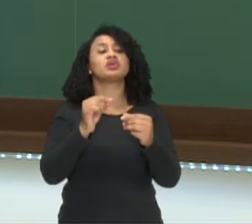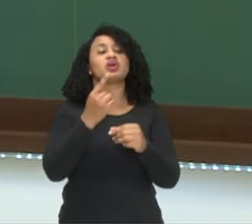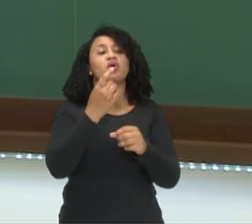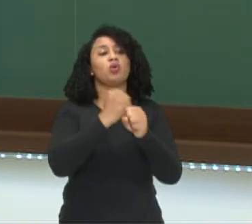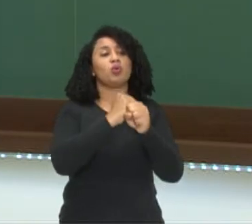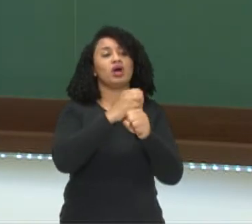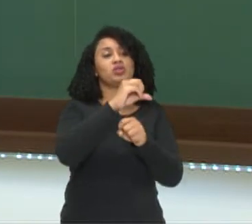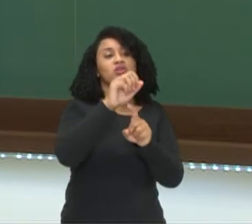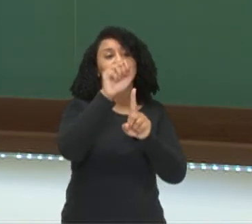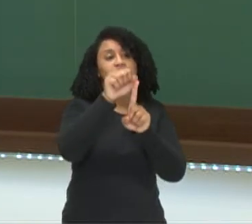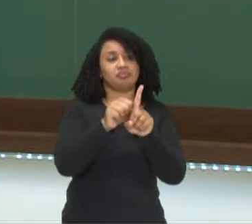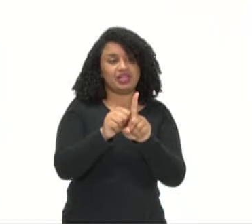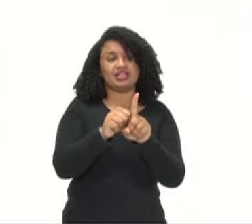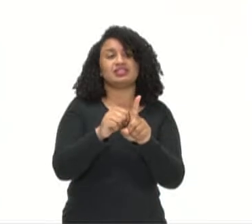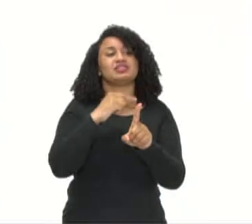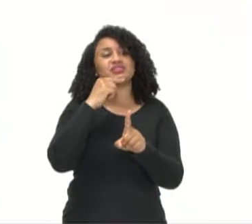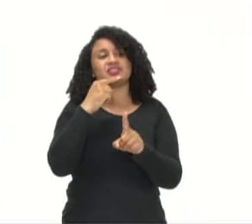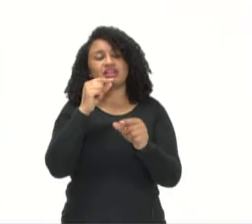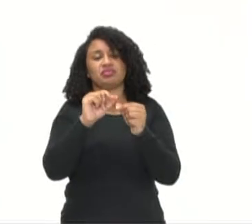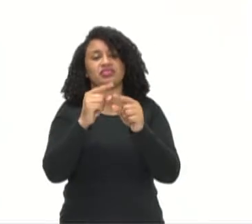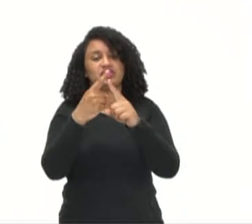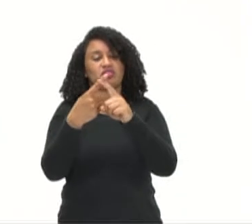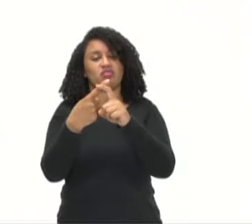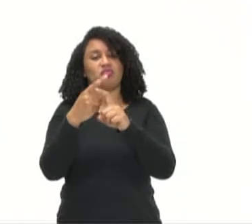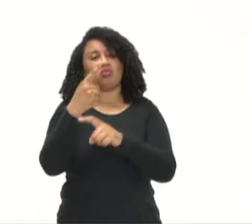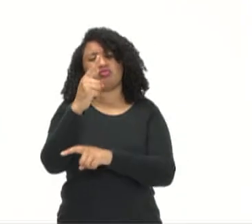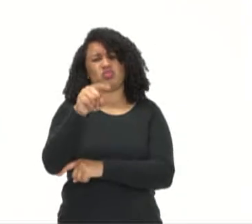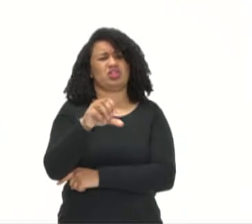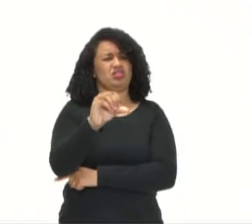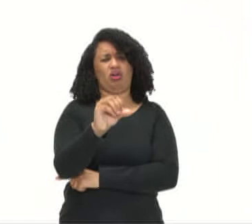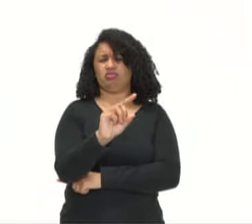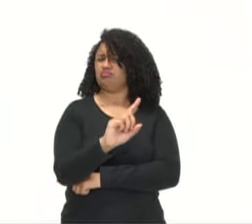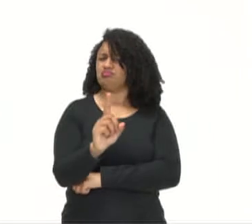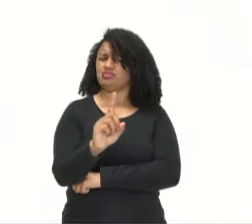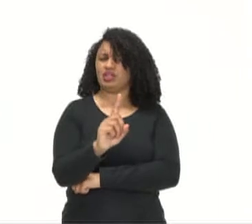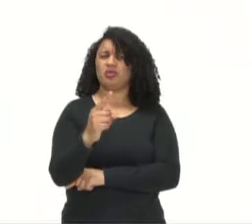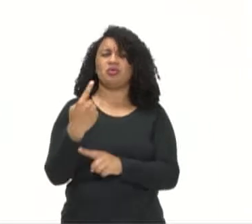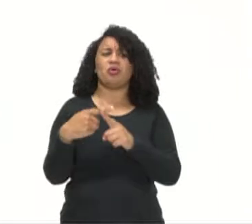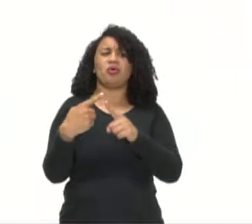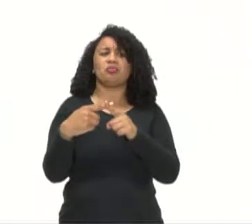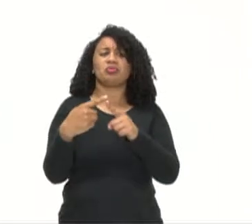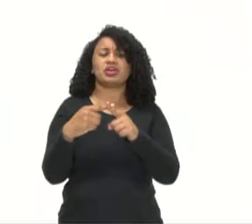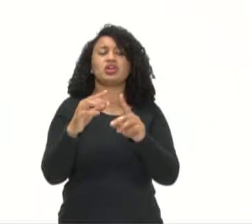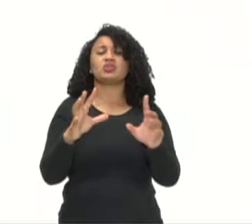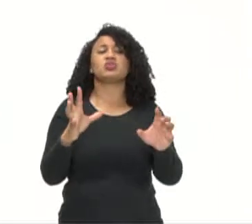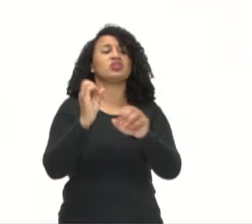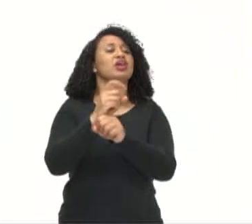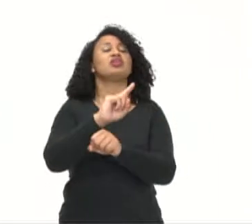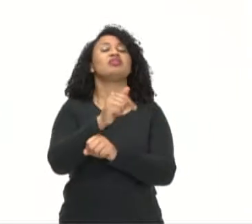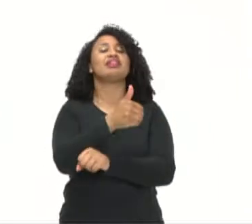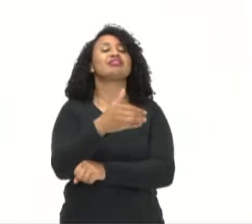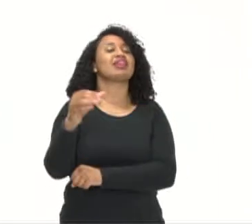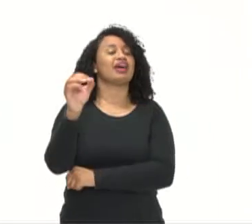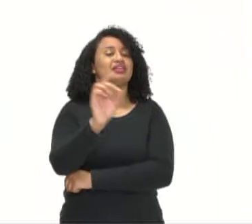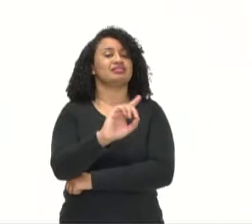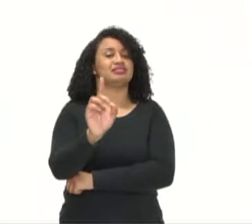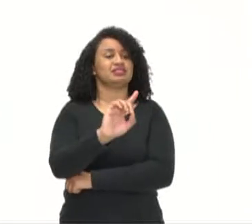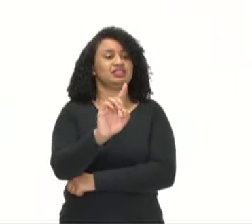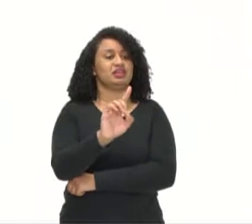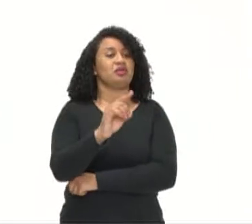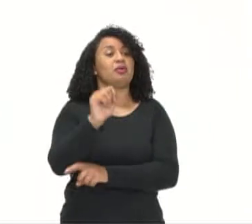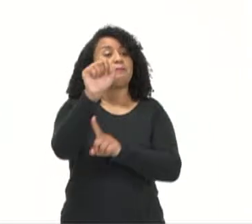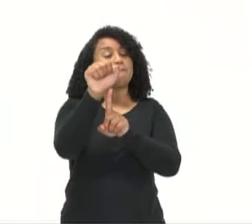ano e 9 meses, nós não podemos multiplicar por 1,9. Por quê? Porque o total não é 10, gente. Quando a gente